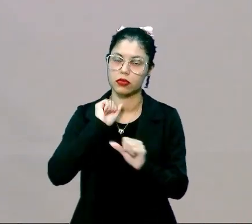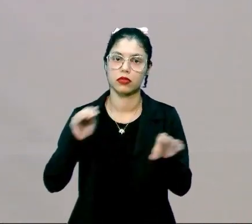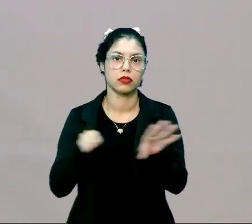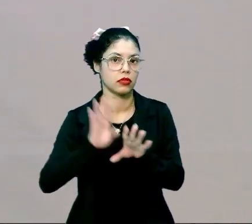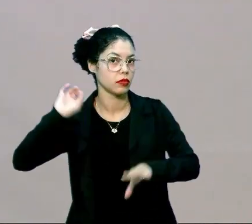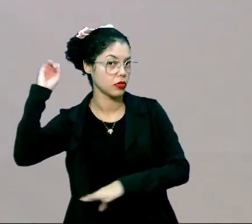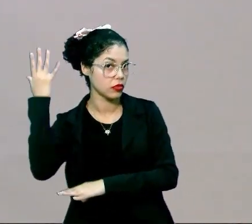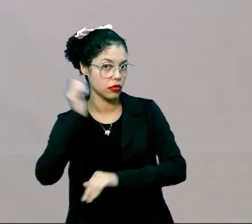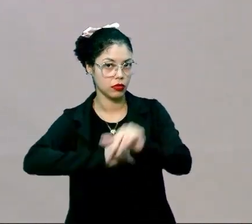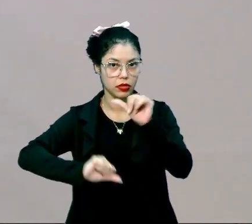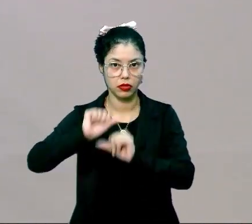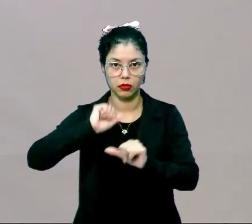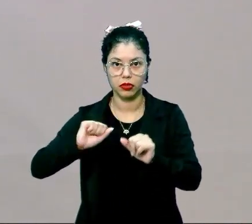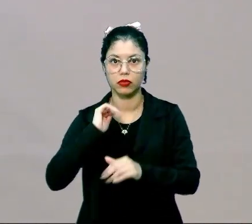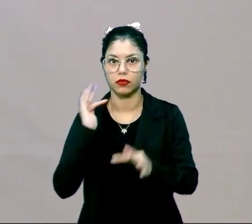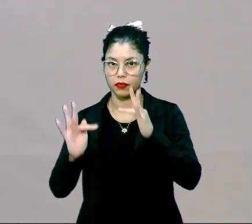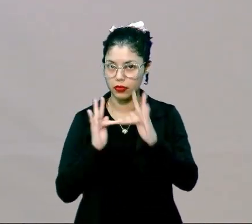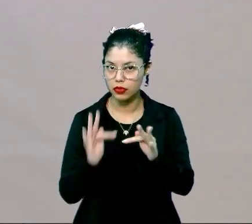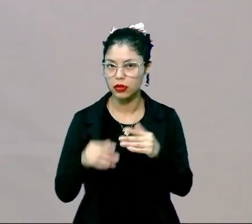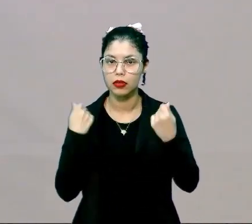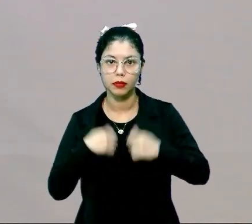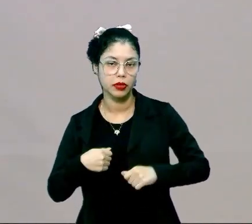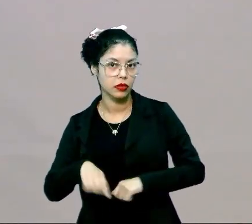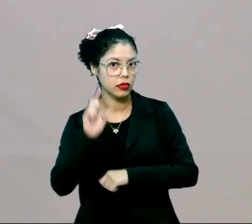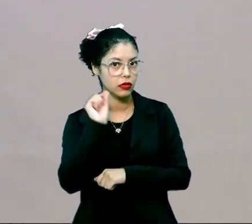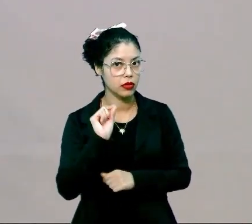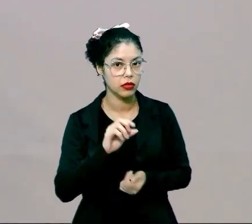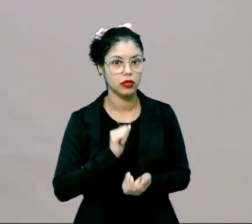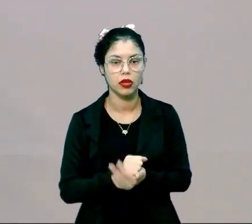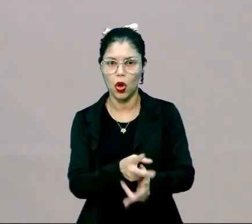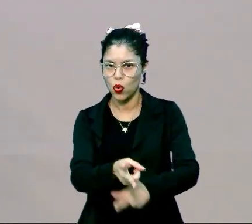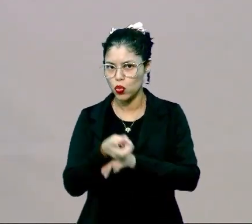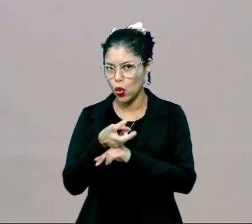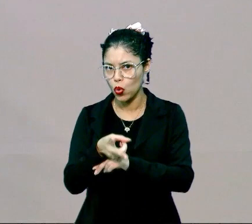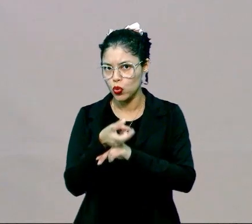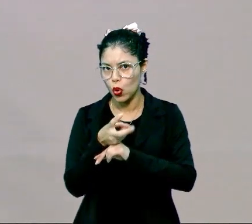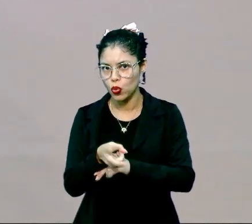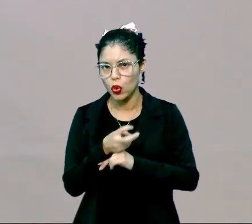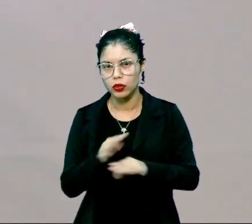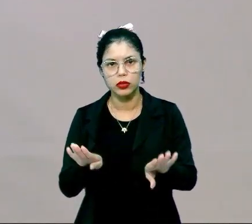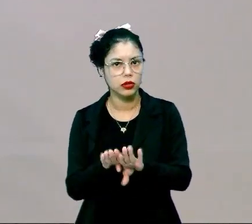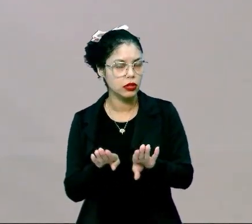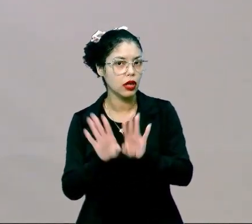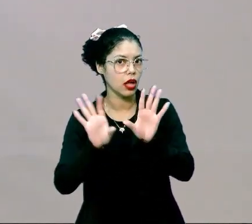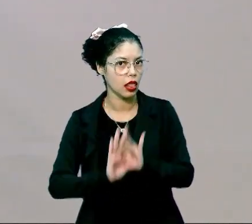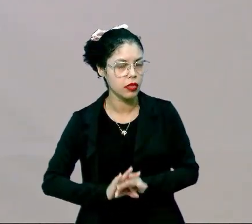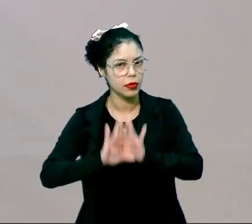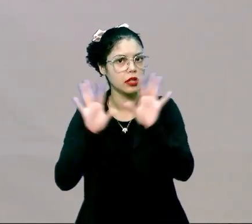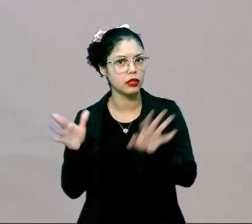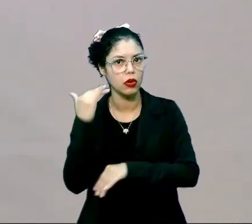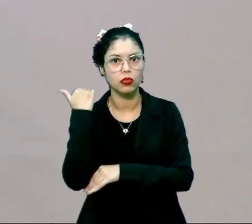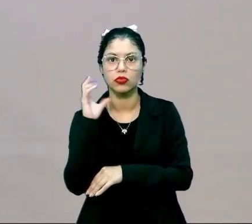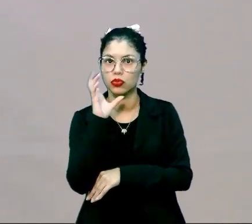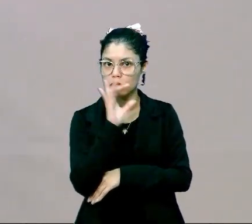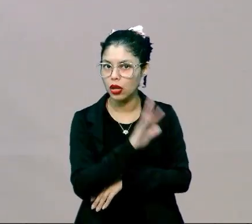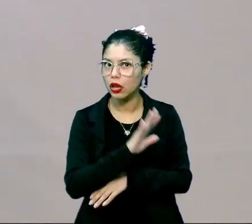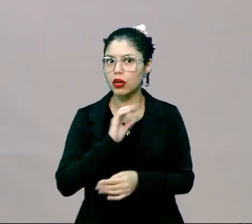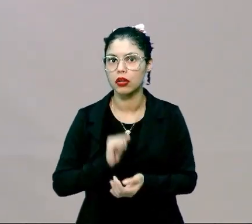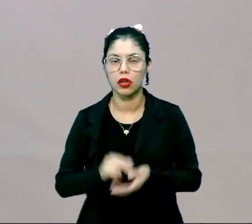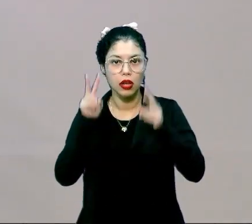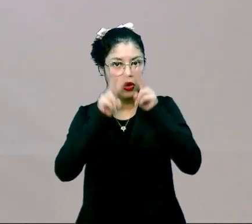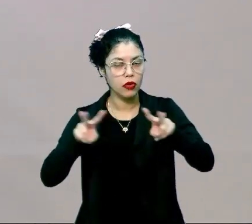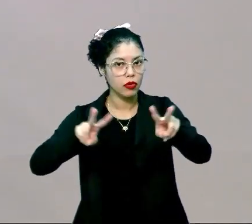para acontecer uma transformação física, é necessário uma absorção ou uma liberação de calor, e isso é